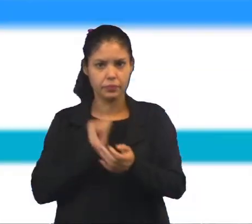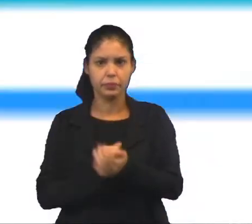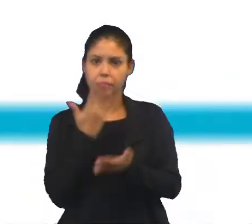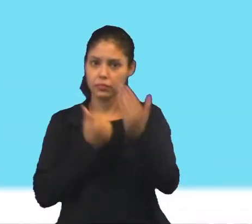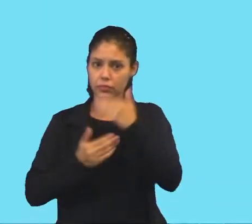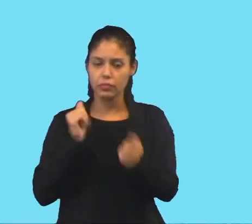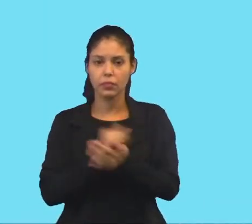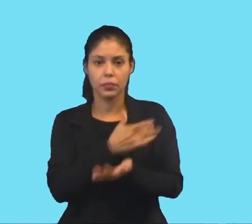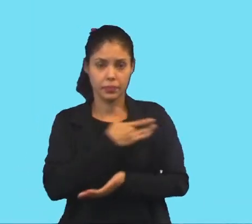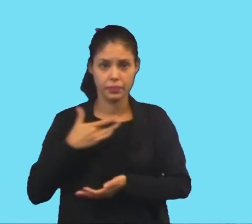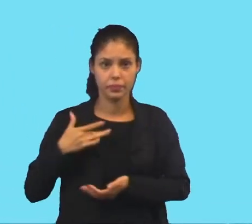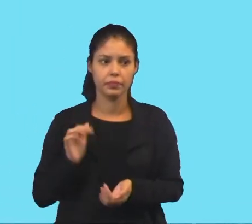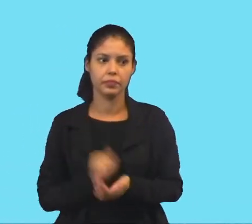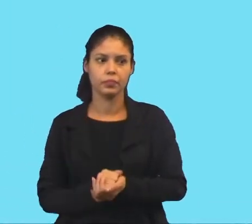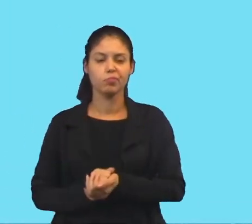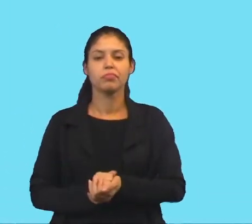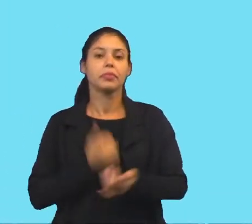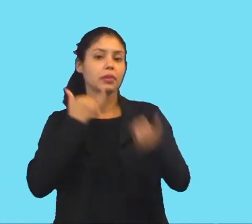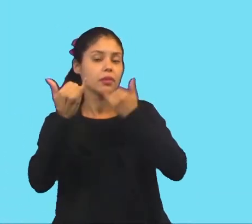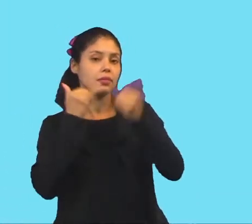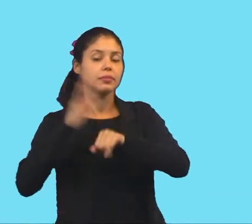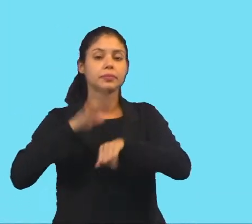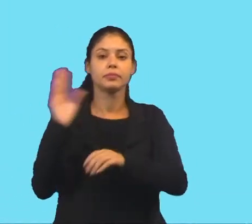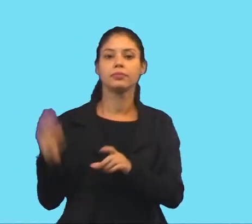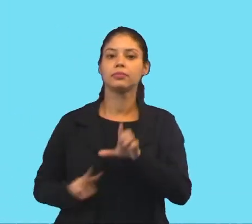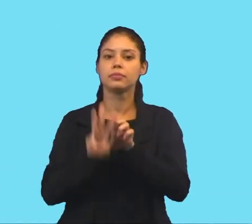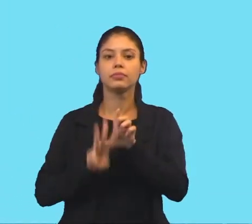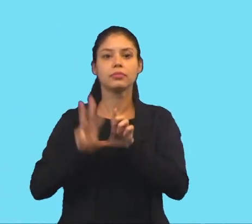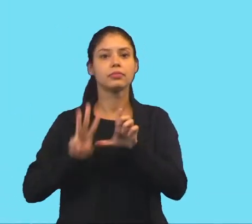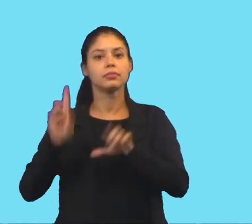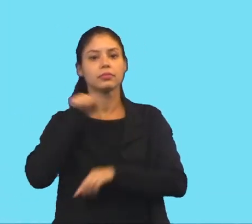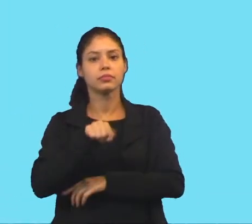alimentação saudável. Para mais informações, acesse